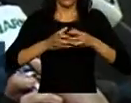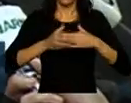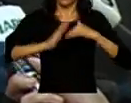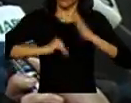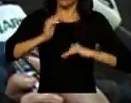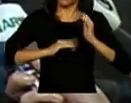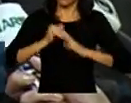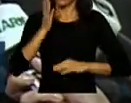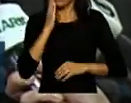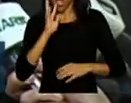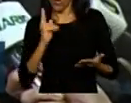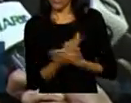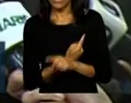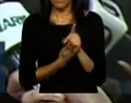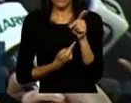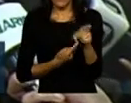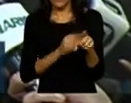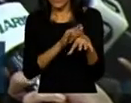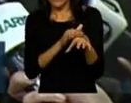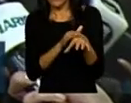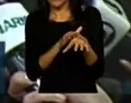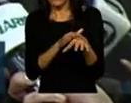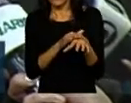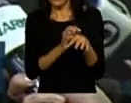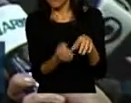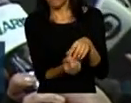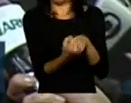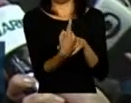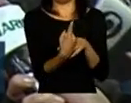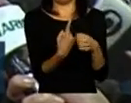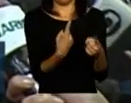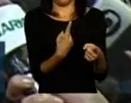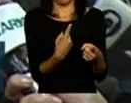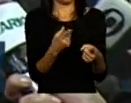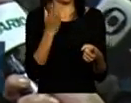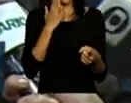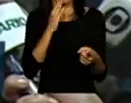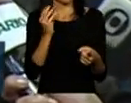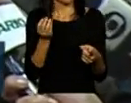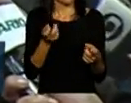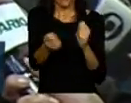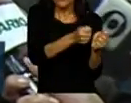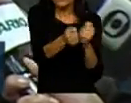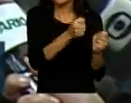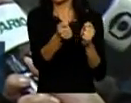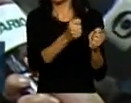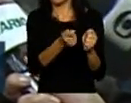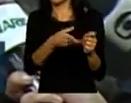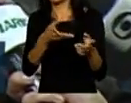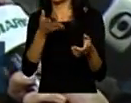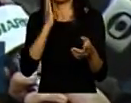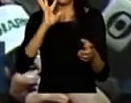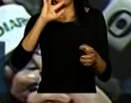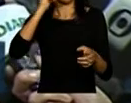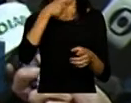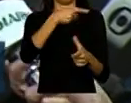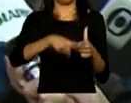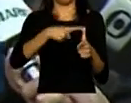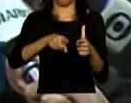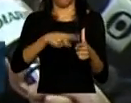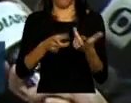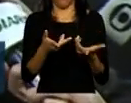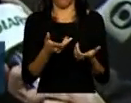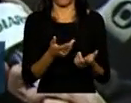muito atentas quando surgem casos que são surtos pontuais para que tem o controle a resposta de imediato o